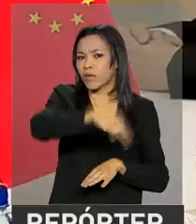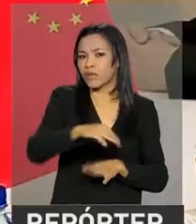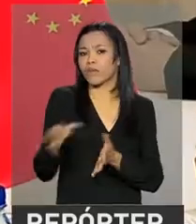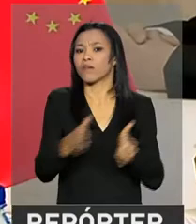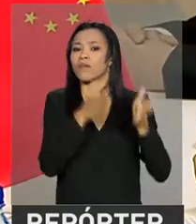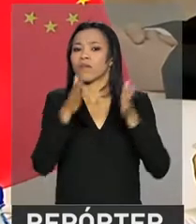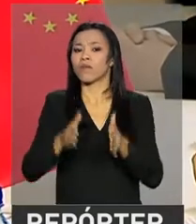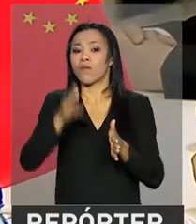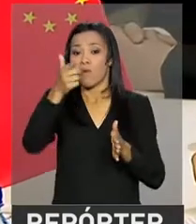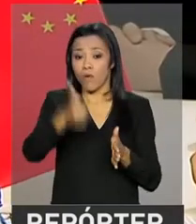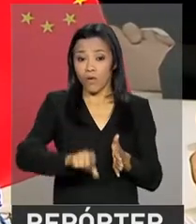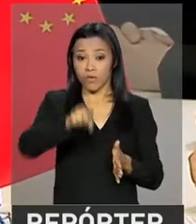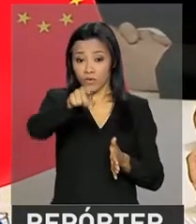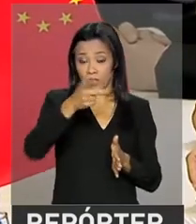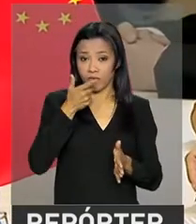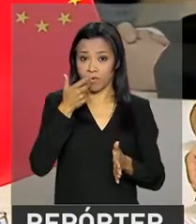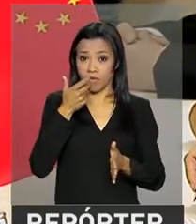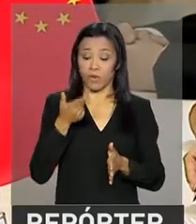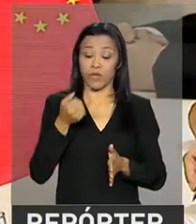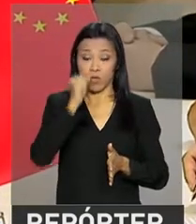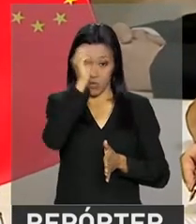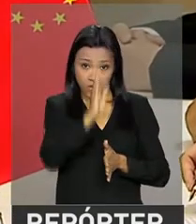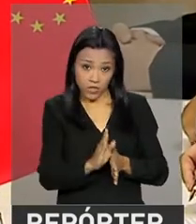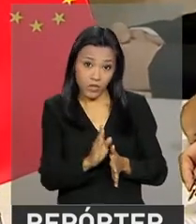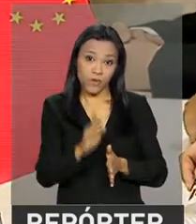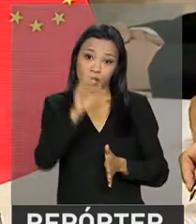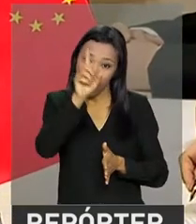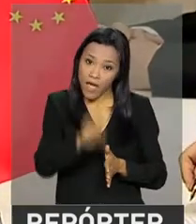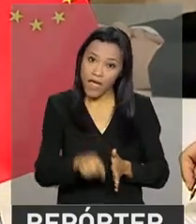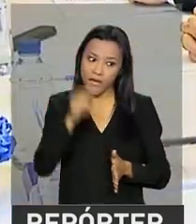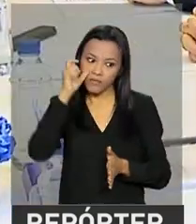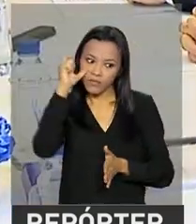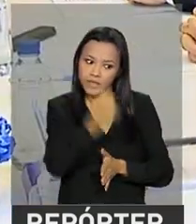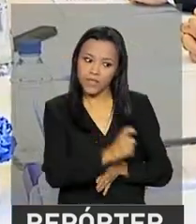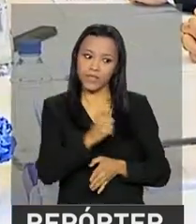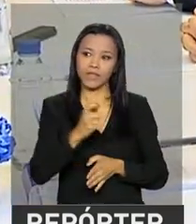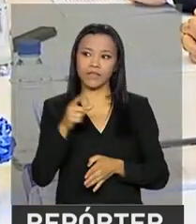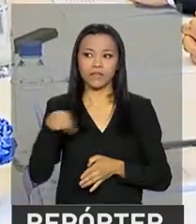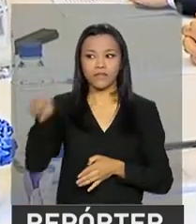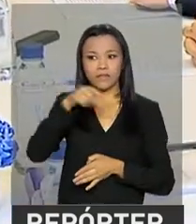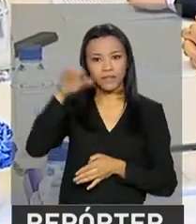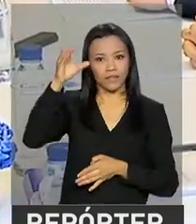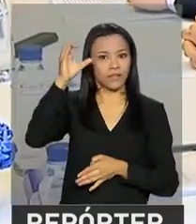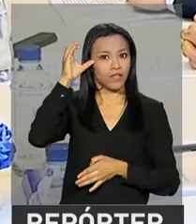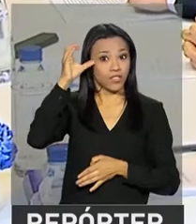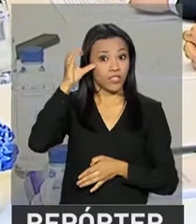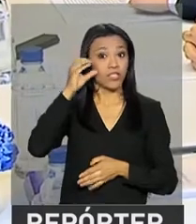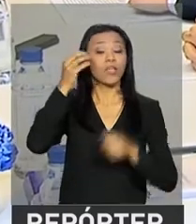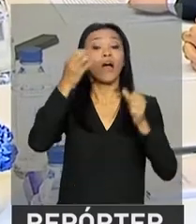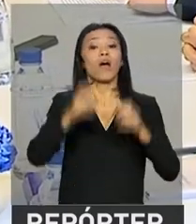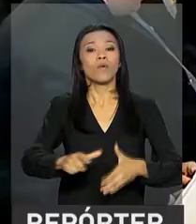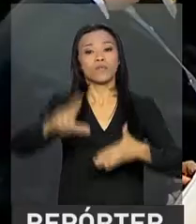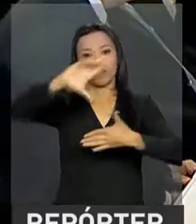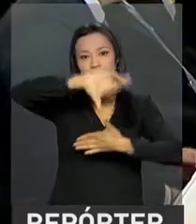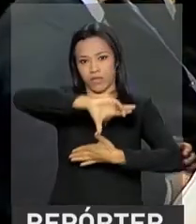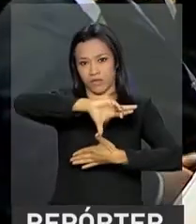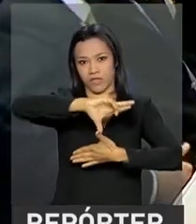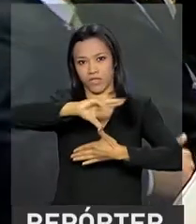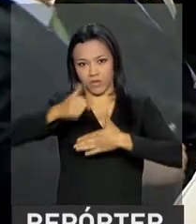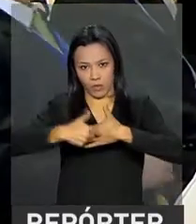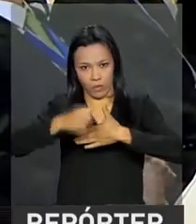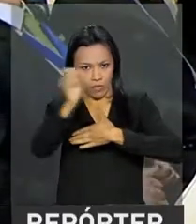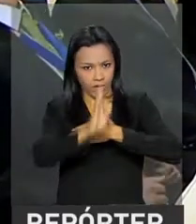destacou que o brasil é o principal destino de investimentos chineses na américa latina e disse que a parceria